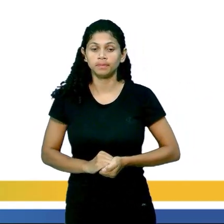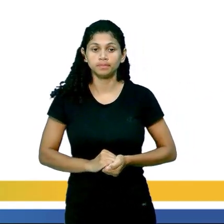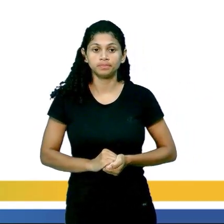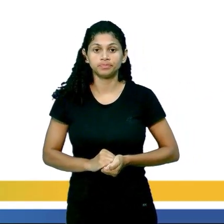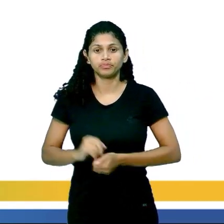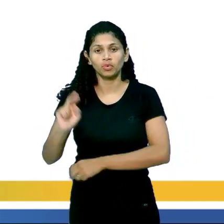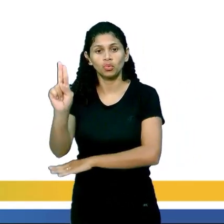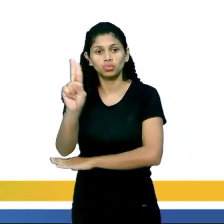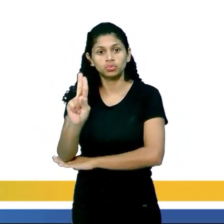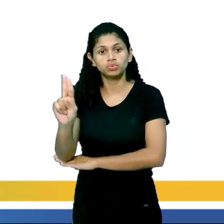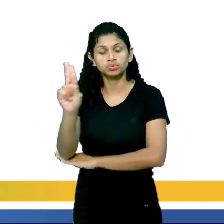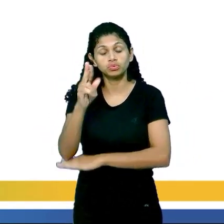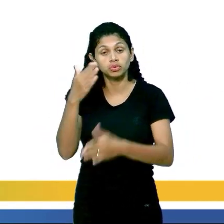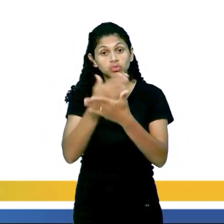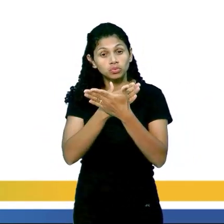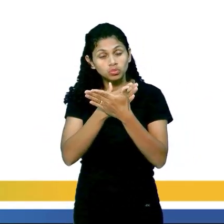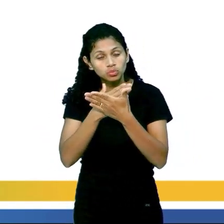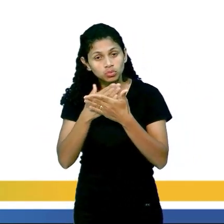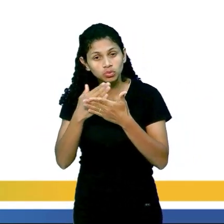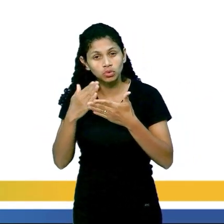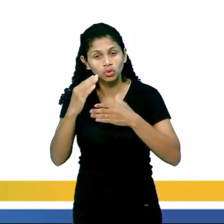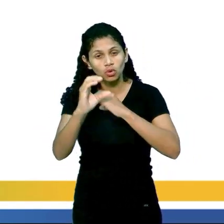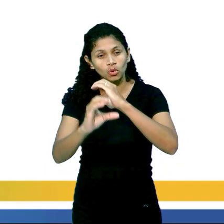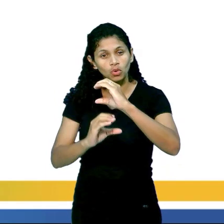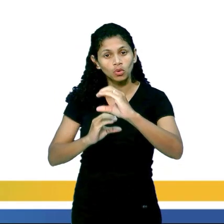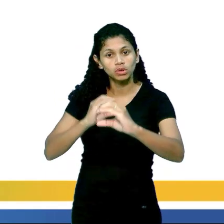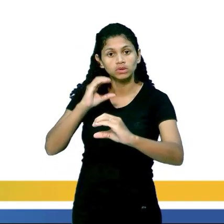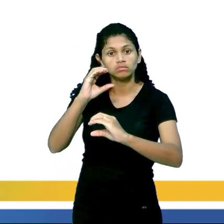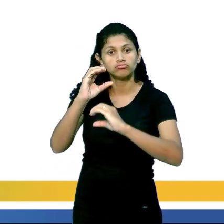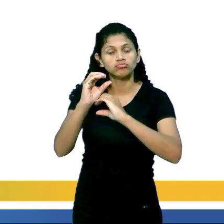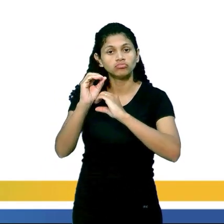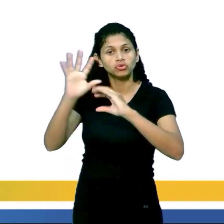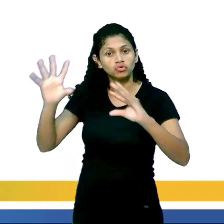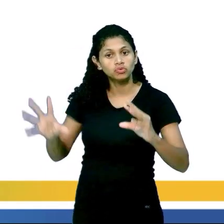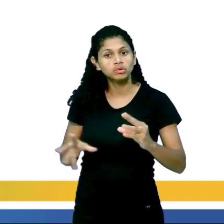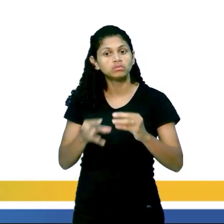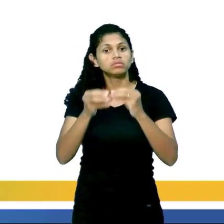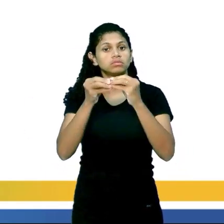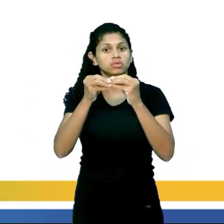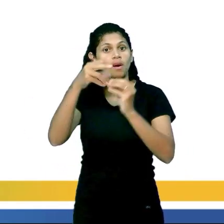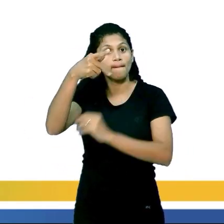Os anos de início do ciclo formam uma progressão aritmética.